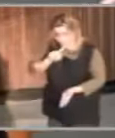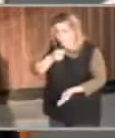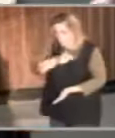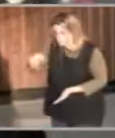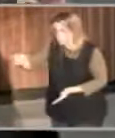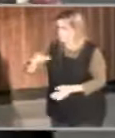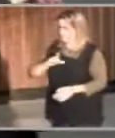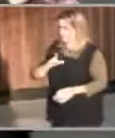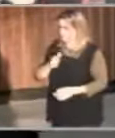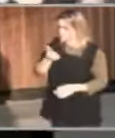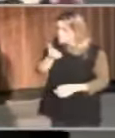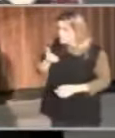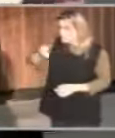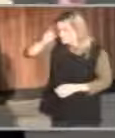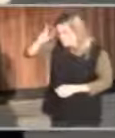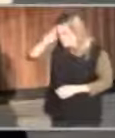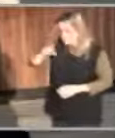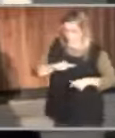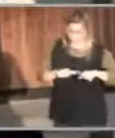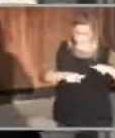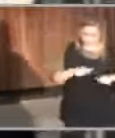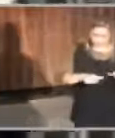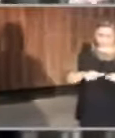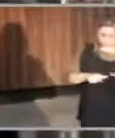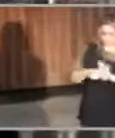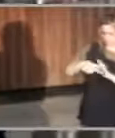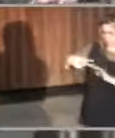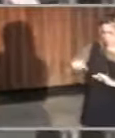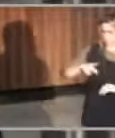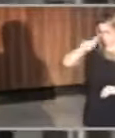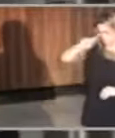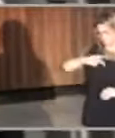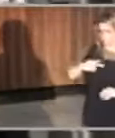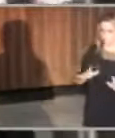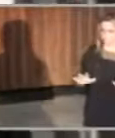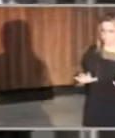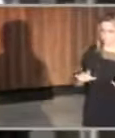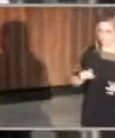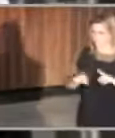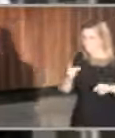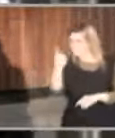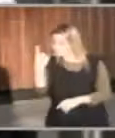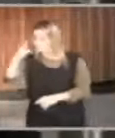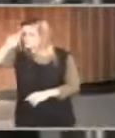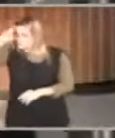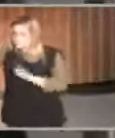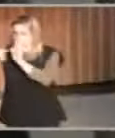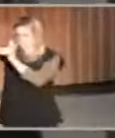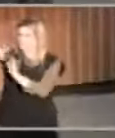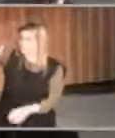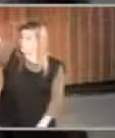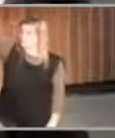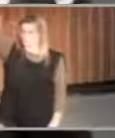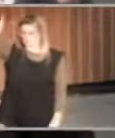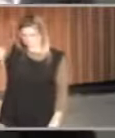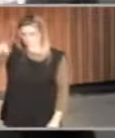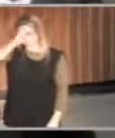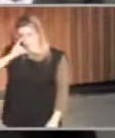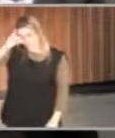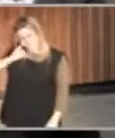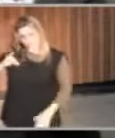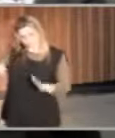dias você faz o que você quiser com seis dias mas tem um dia que não é teu que esse dia pertence a